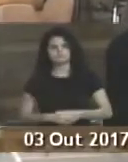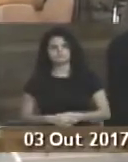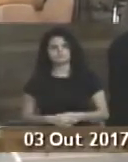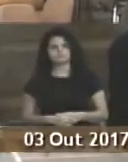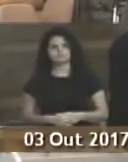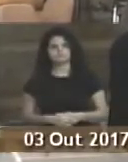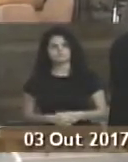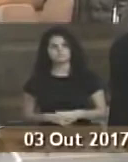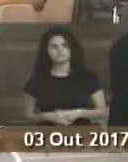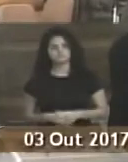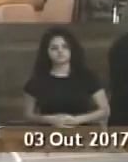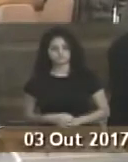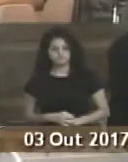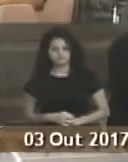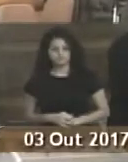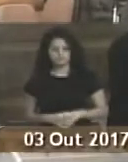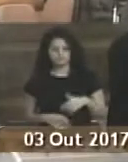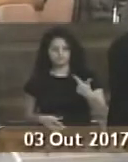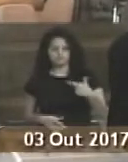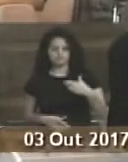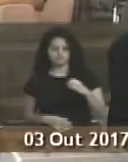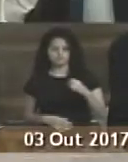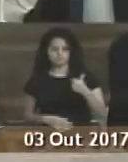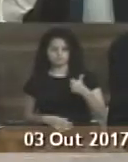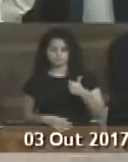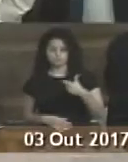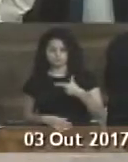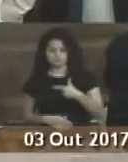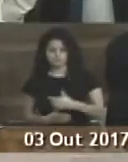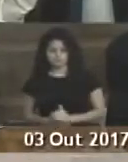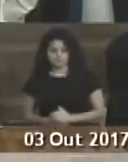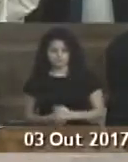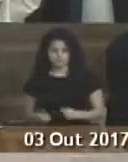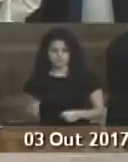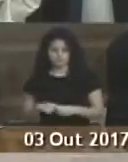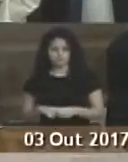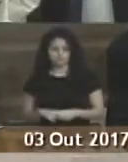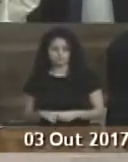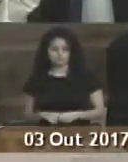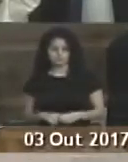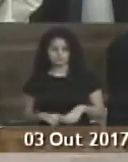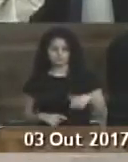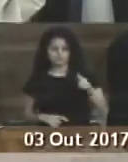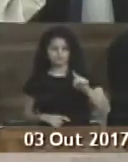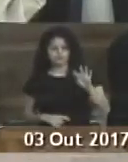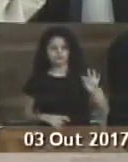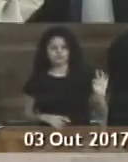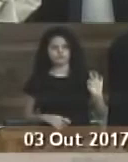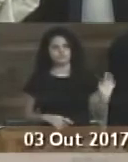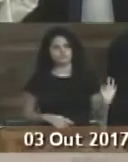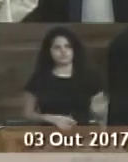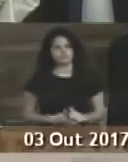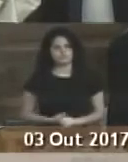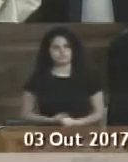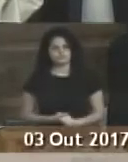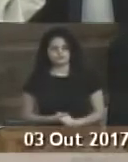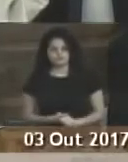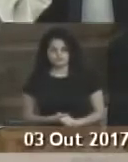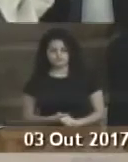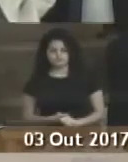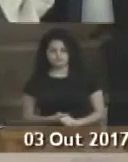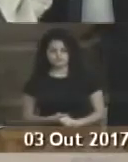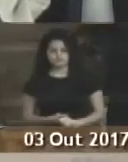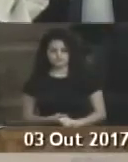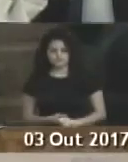nosso país. No ano de 2012, por conta da faculdade que cursa na Federal do Maranhão, resolveu se dedicar mais